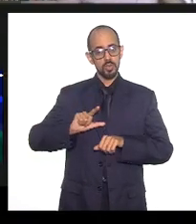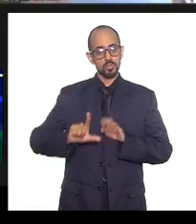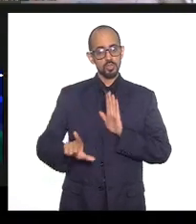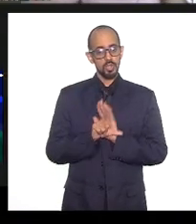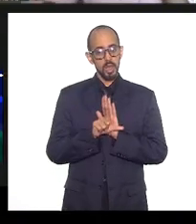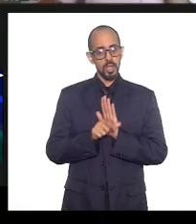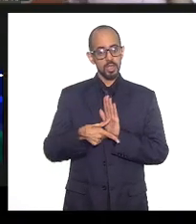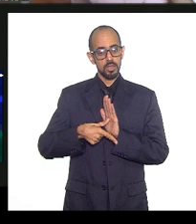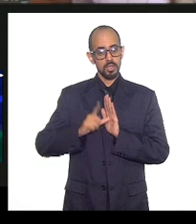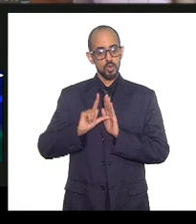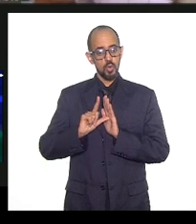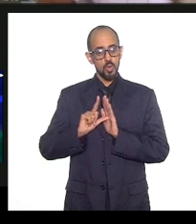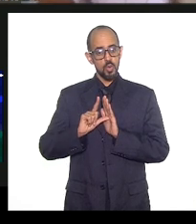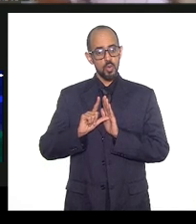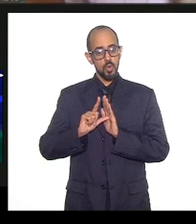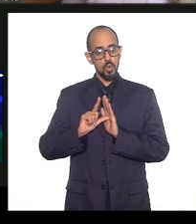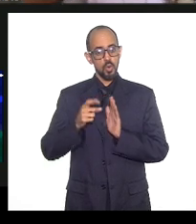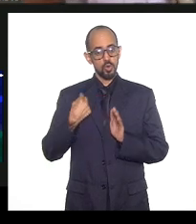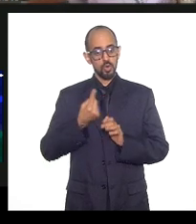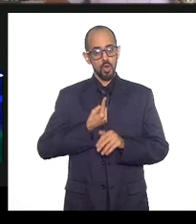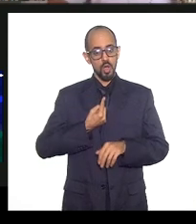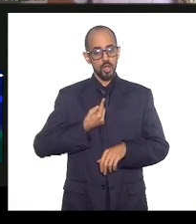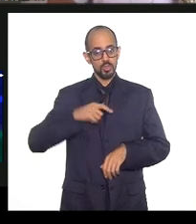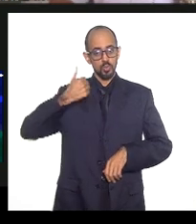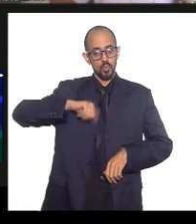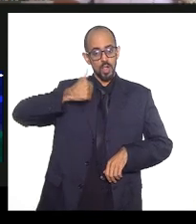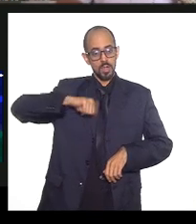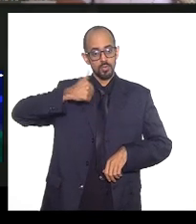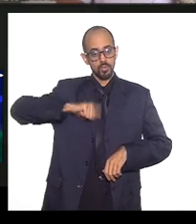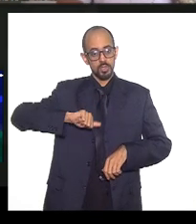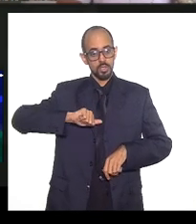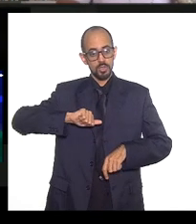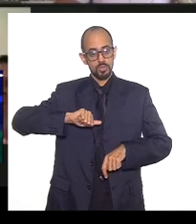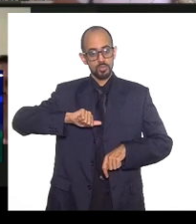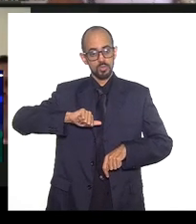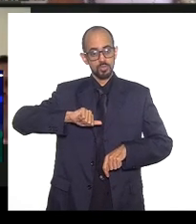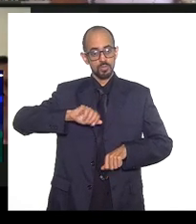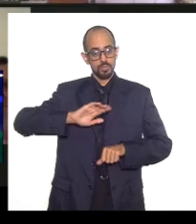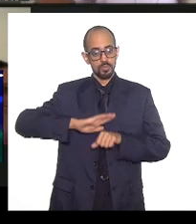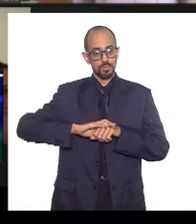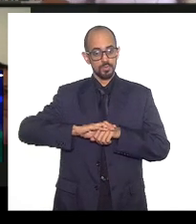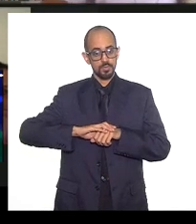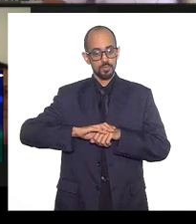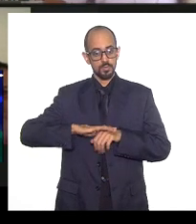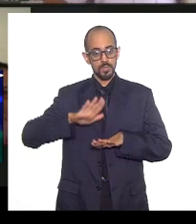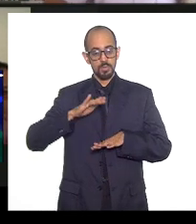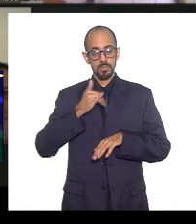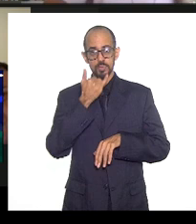recente. A gente qualifica. Por favor, microfone aberto aí.